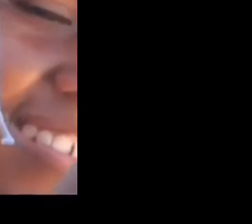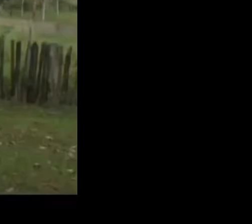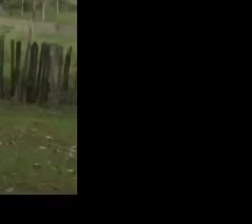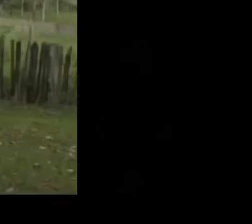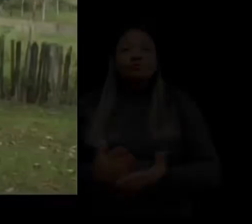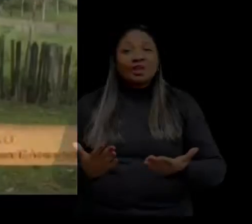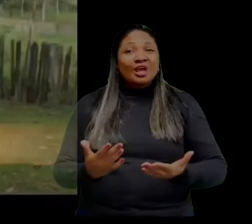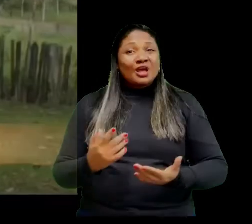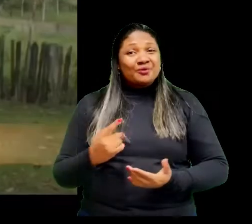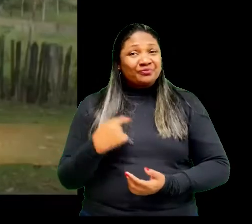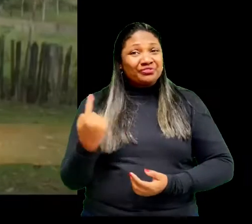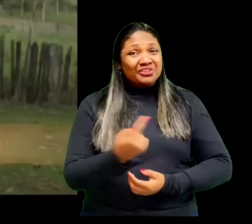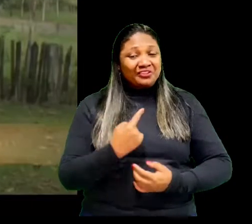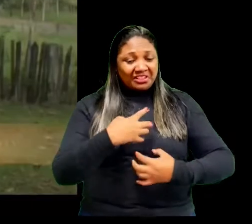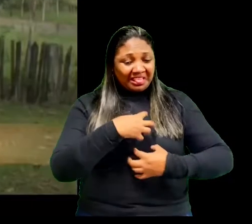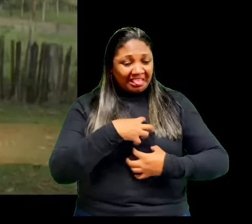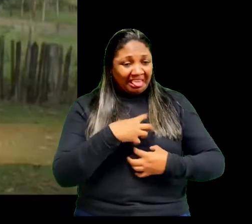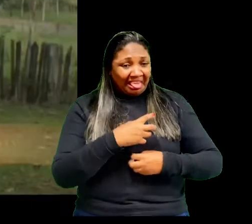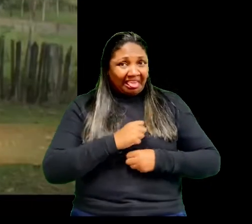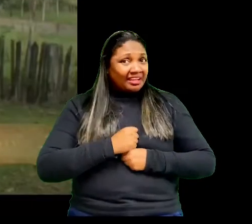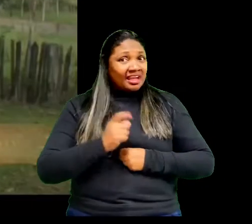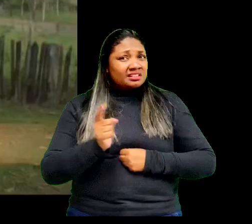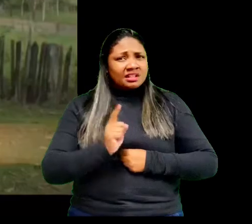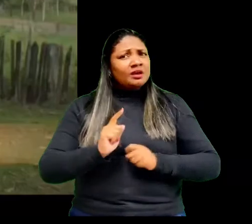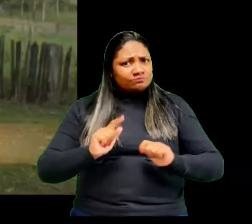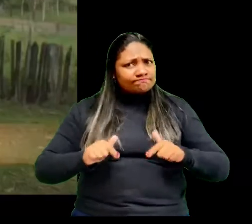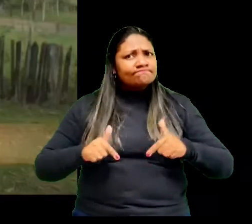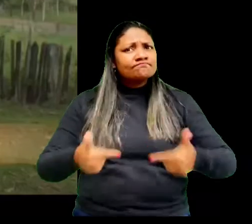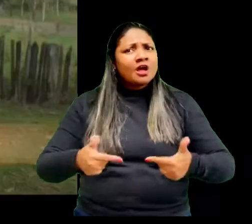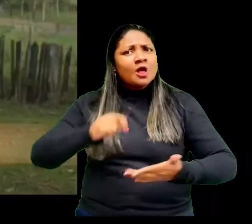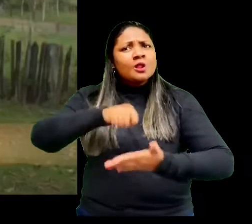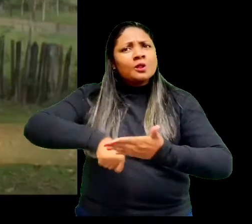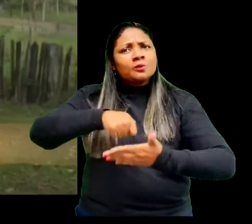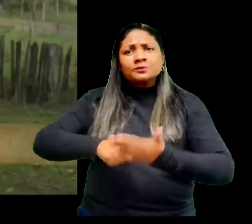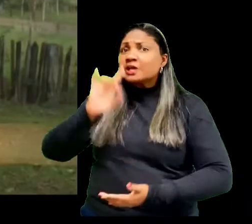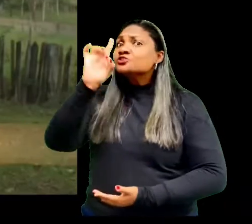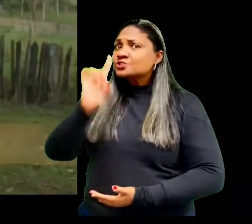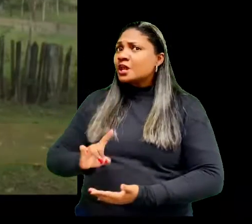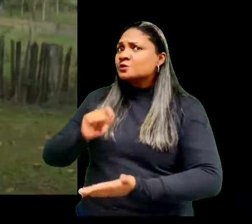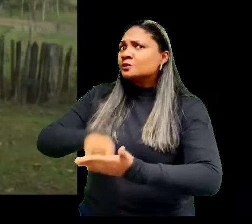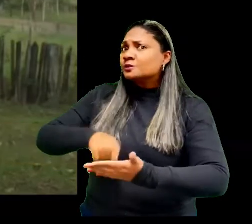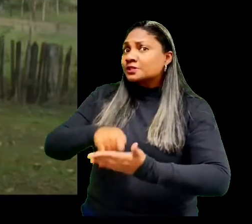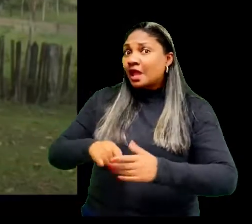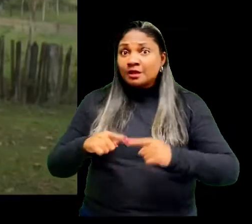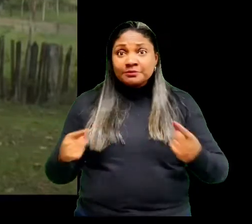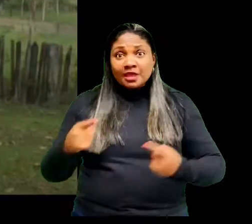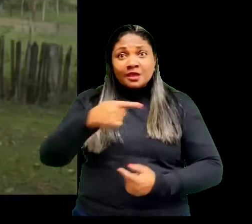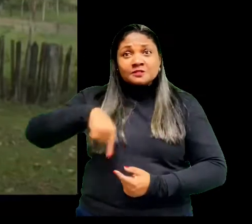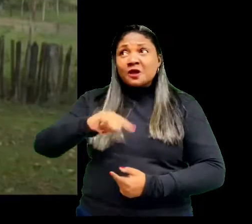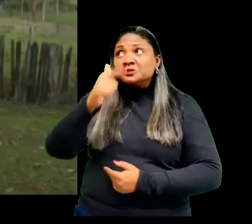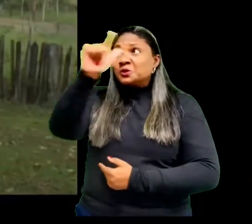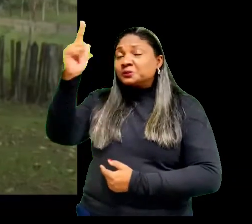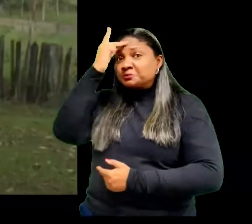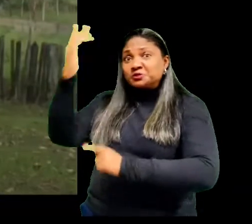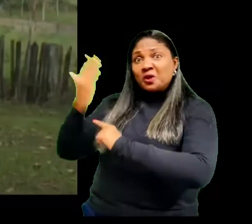Nós não devemos ficar acuados, devemos avançar na nossa luta e lutar pelos nossos direitos, porque senão, se formos depender